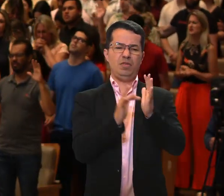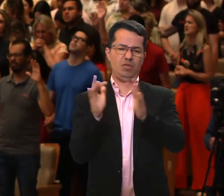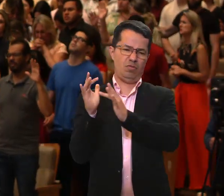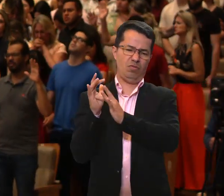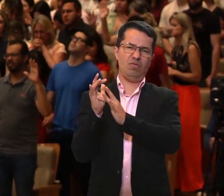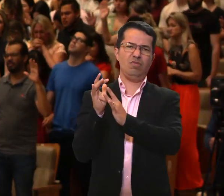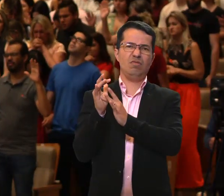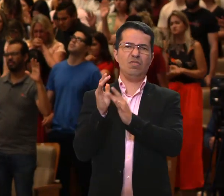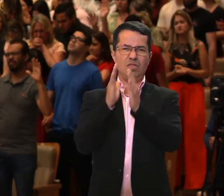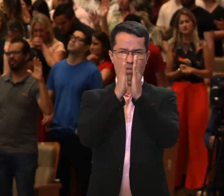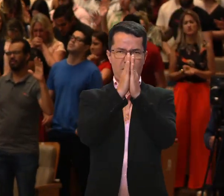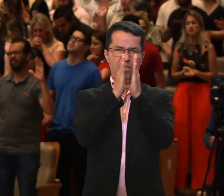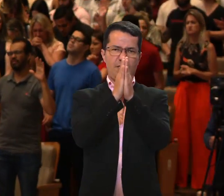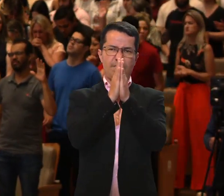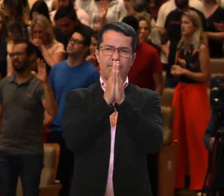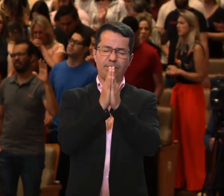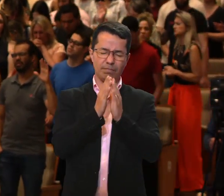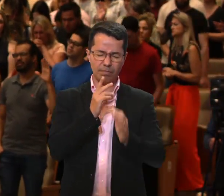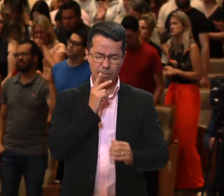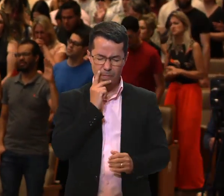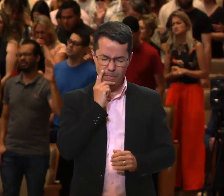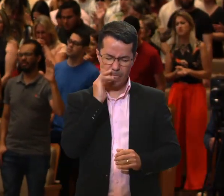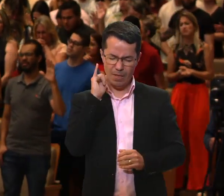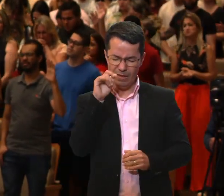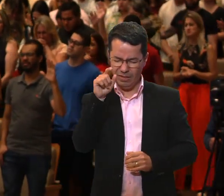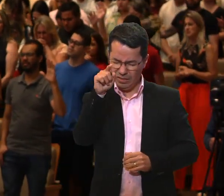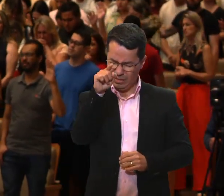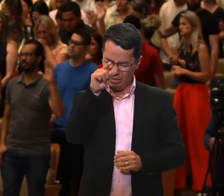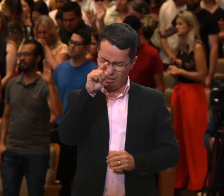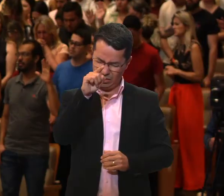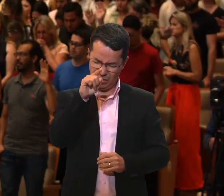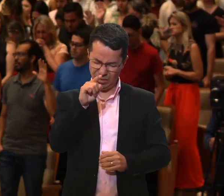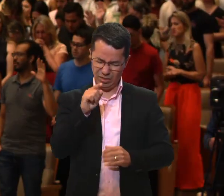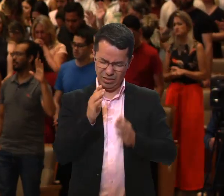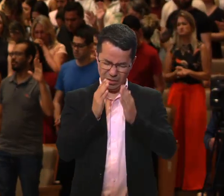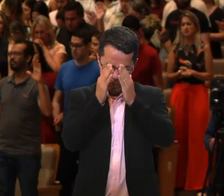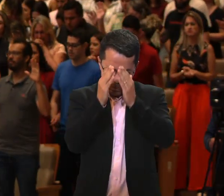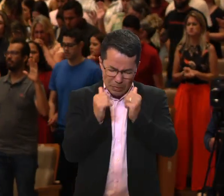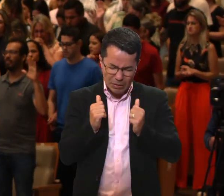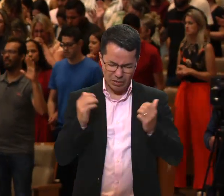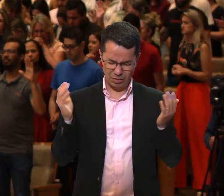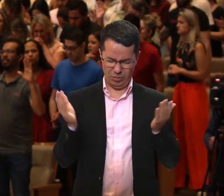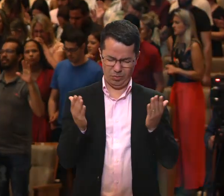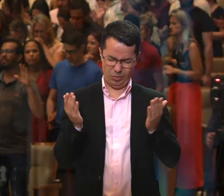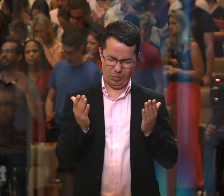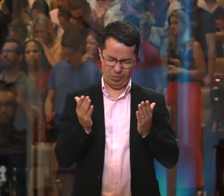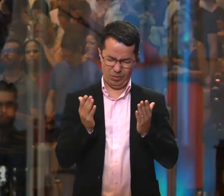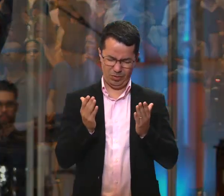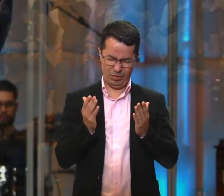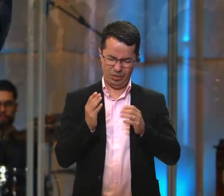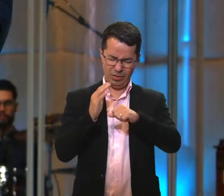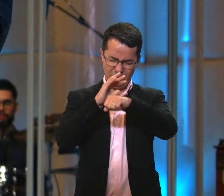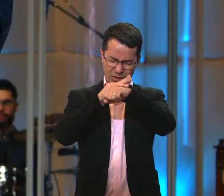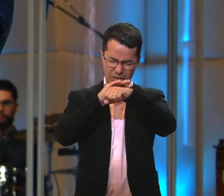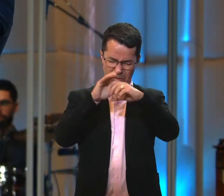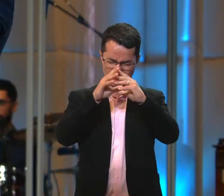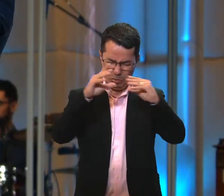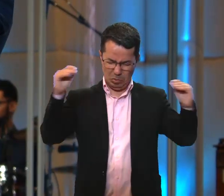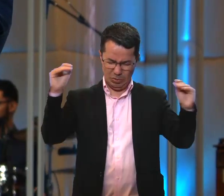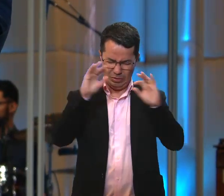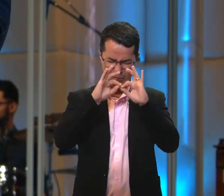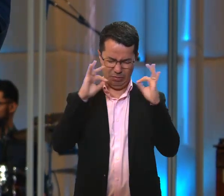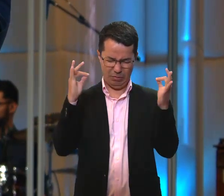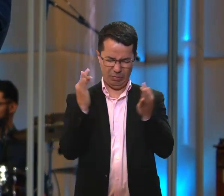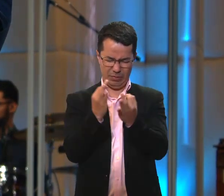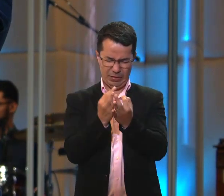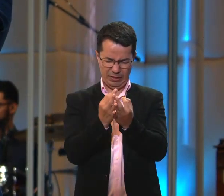Ti. Eles estão pedindo, Pai, cura a minha casa. E eu quero pedir, Pai,